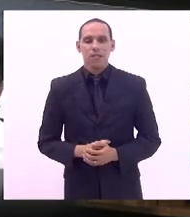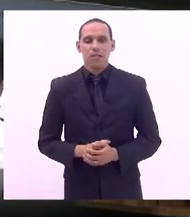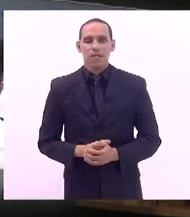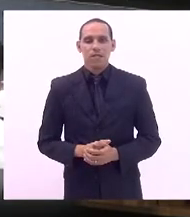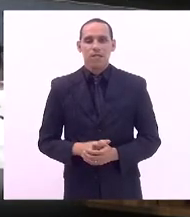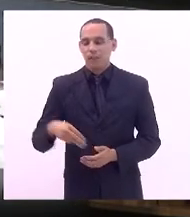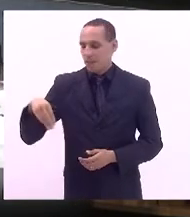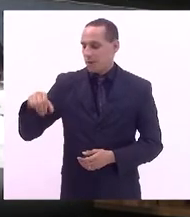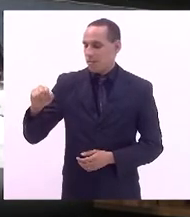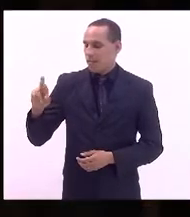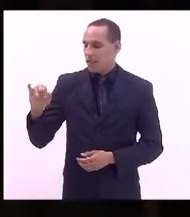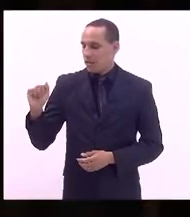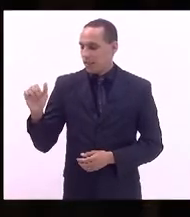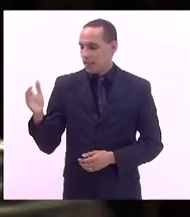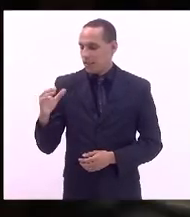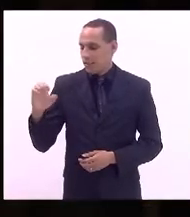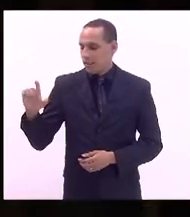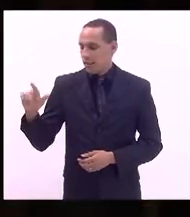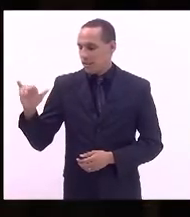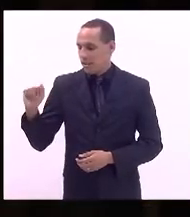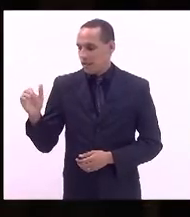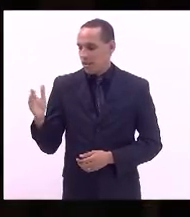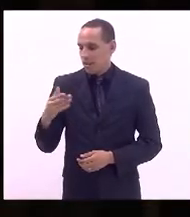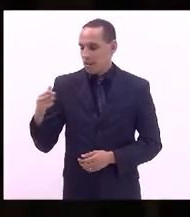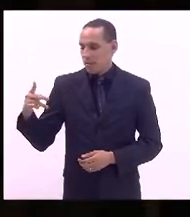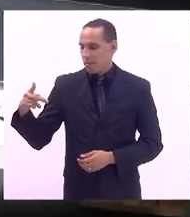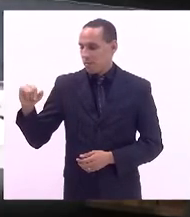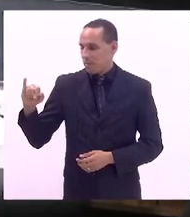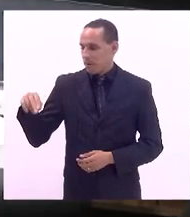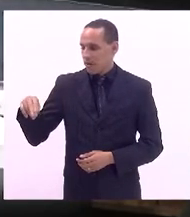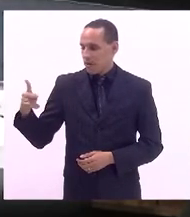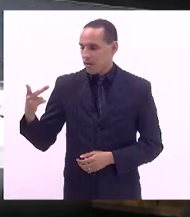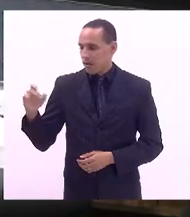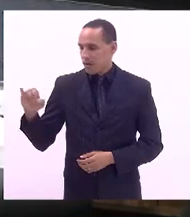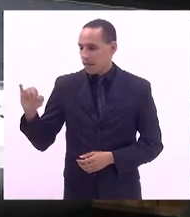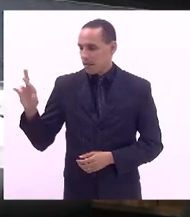Oi Maria Célia Pinheiro D Maria II